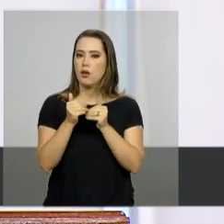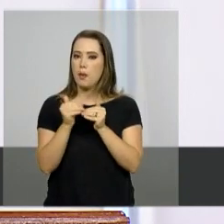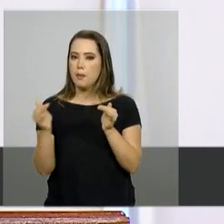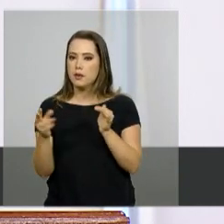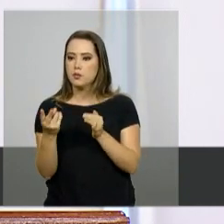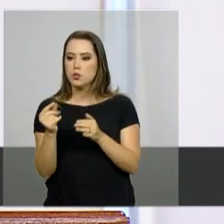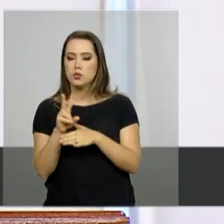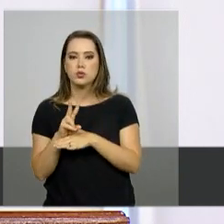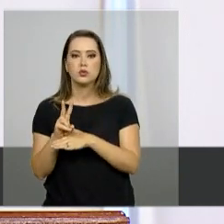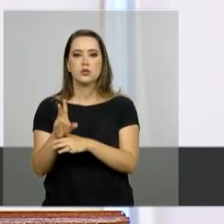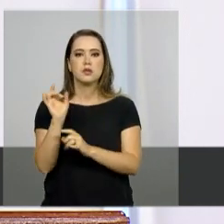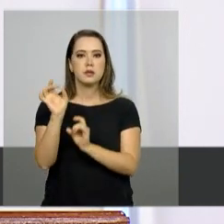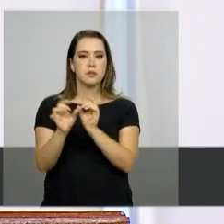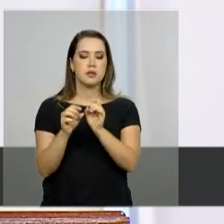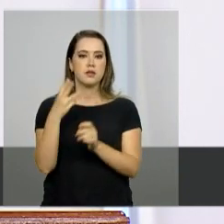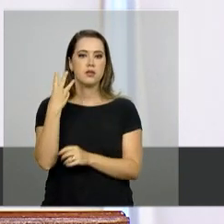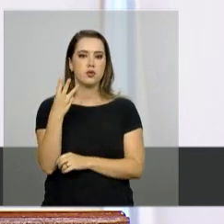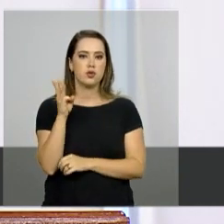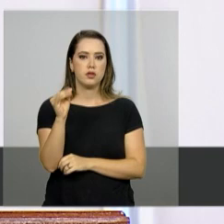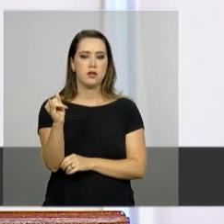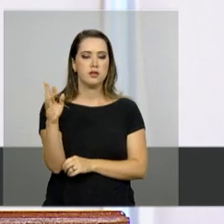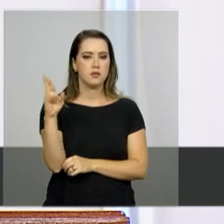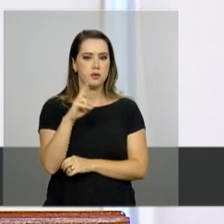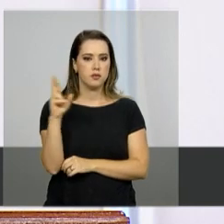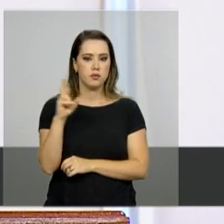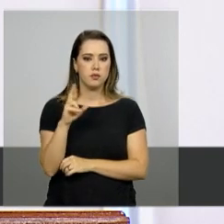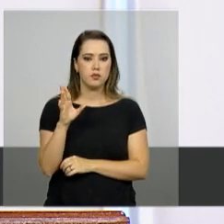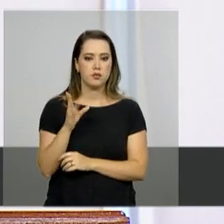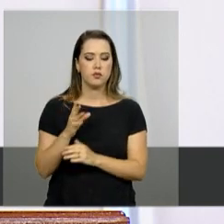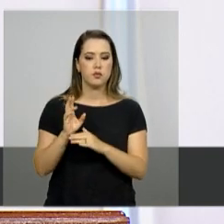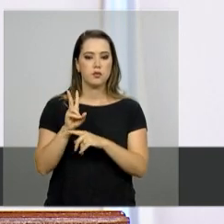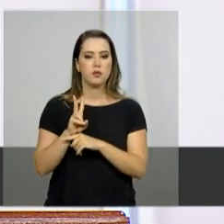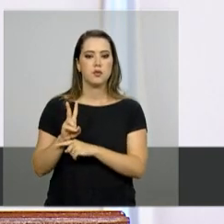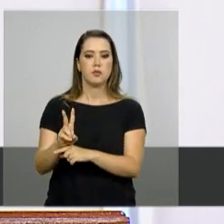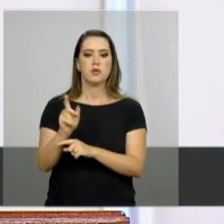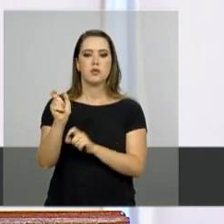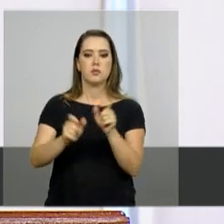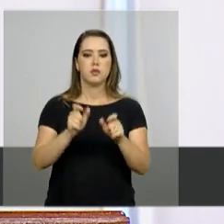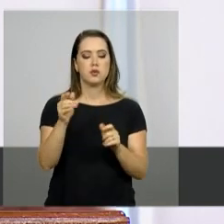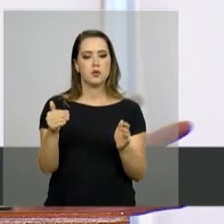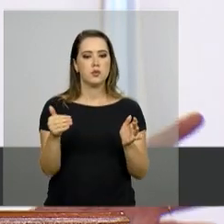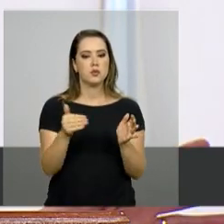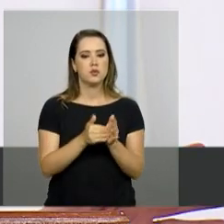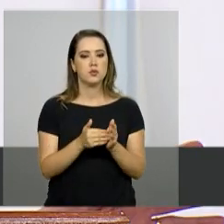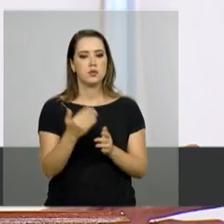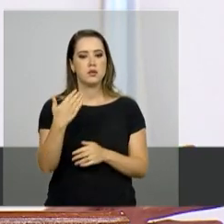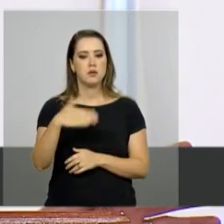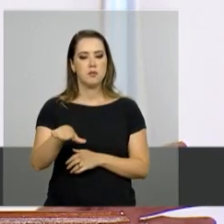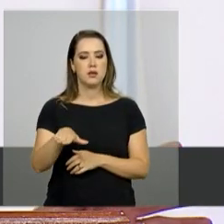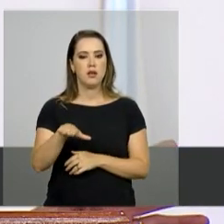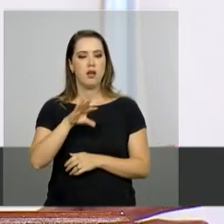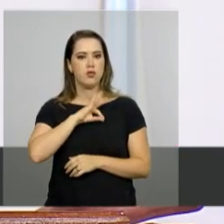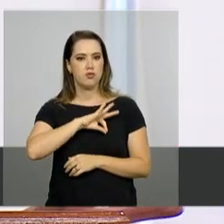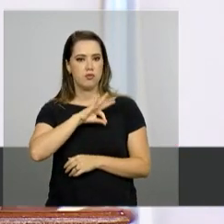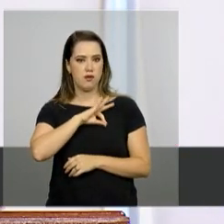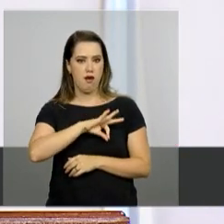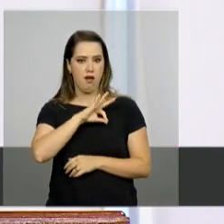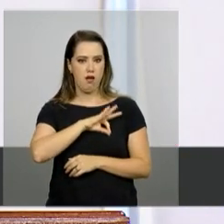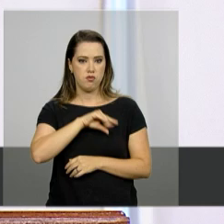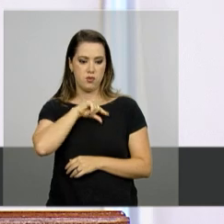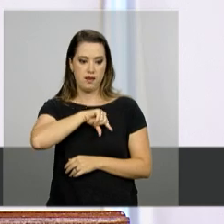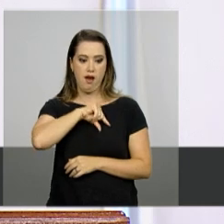crédito especialista de 3 bilhões de reais para empréstimos aqueles que ganham até metade do salário mínimo é